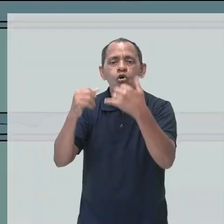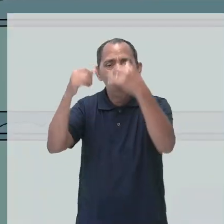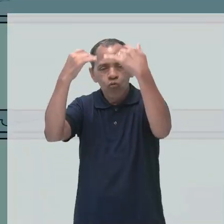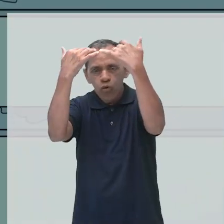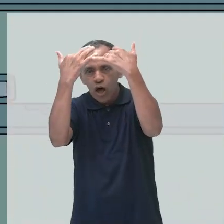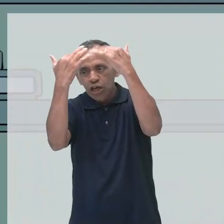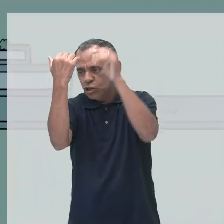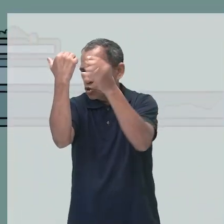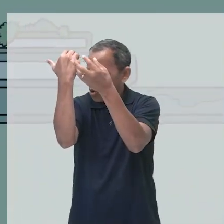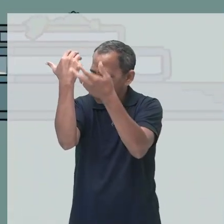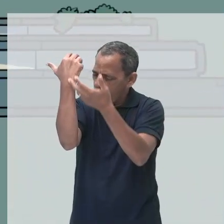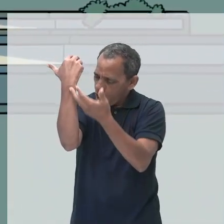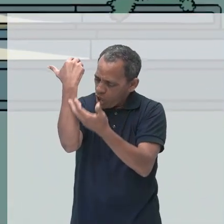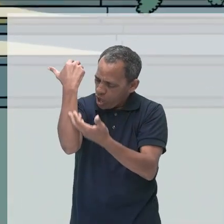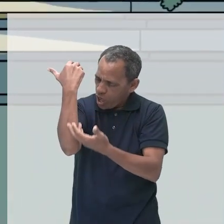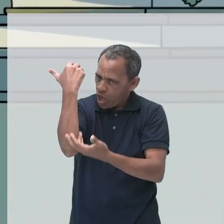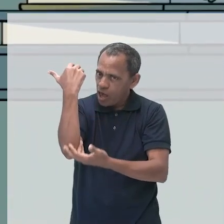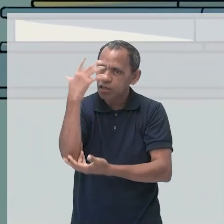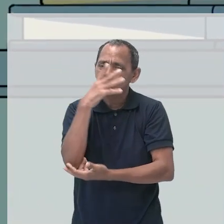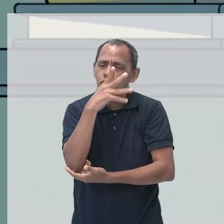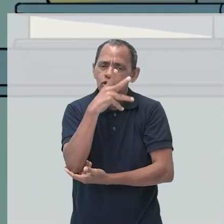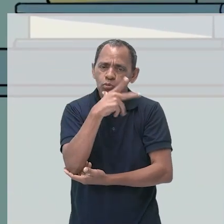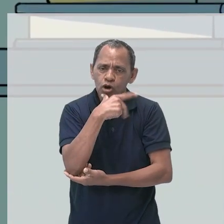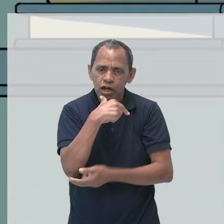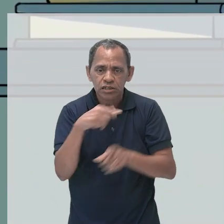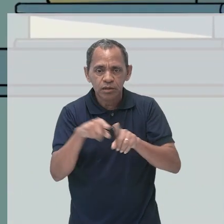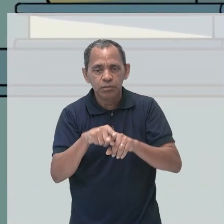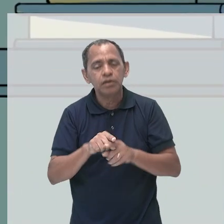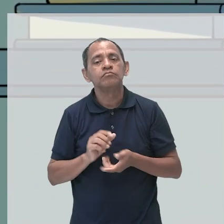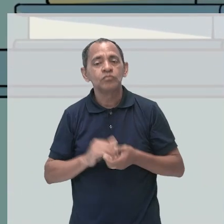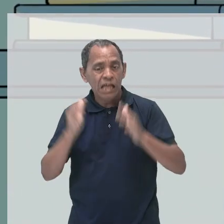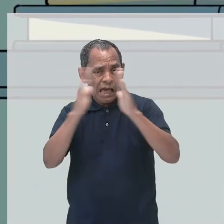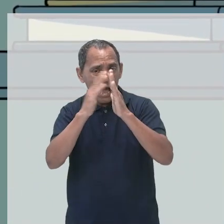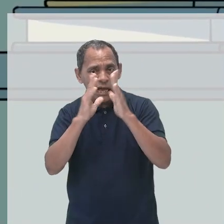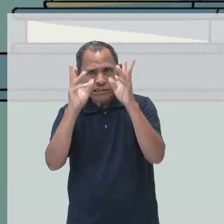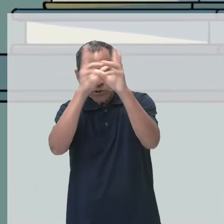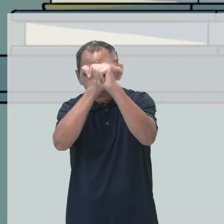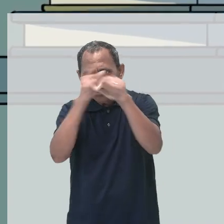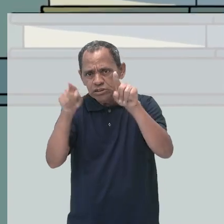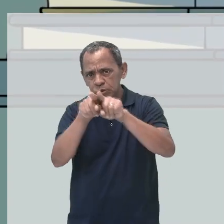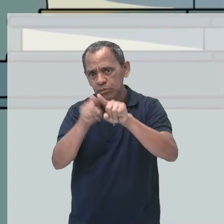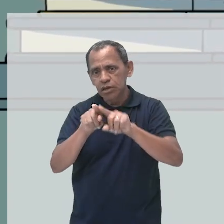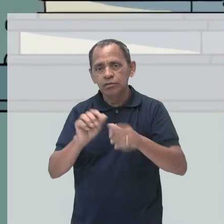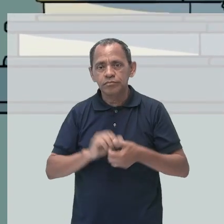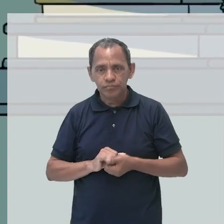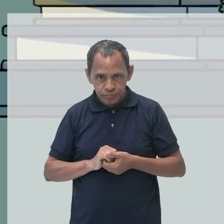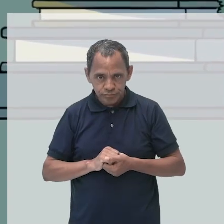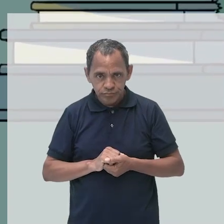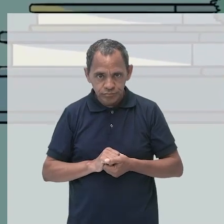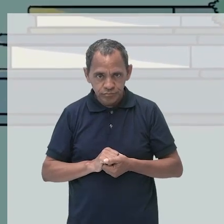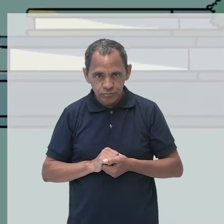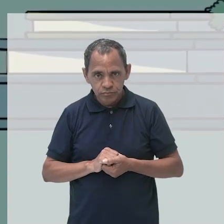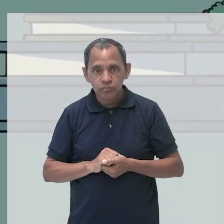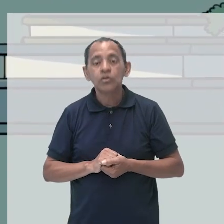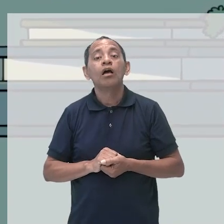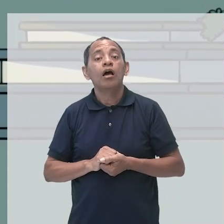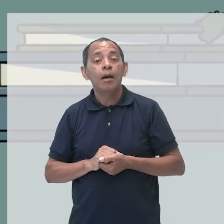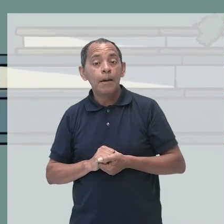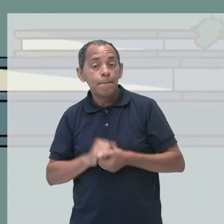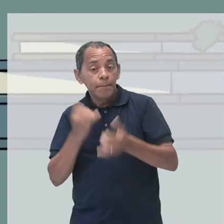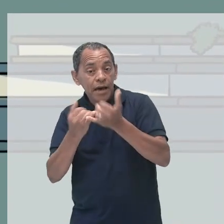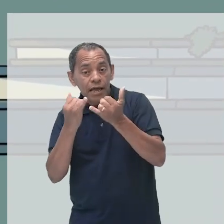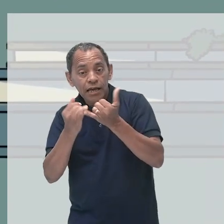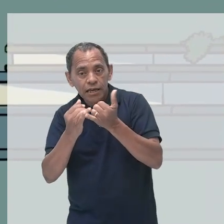vaga. Entretanto, a casa escurecia. Ramos intrometidos enfiaram-se pelas frestas das